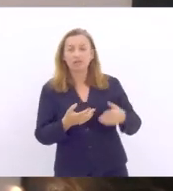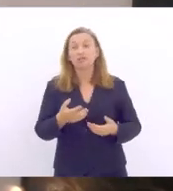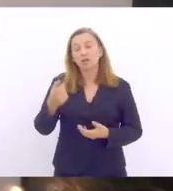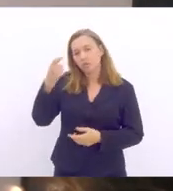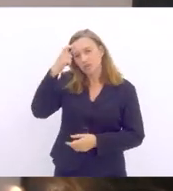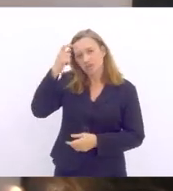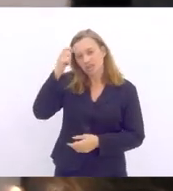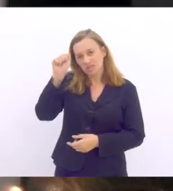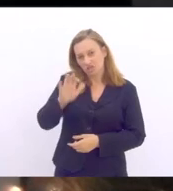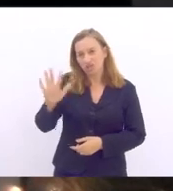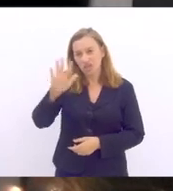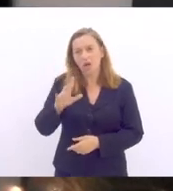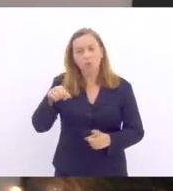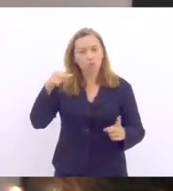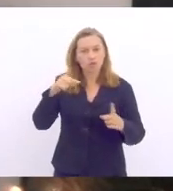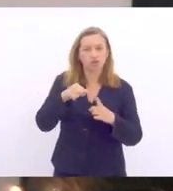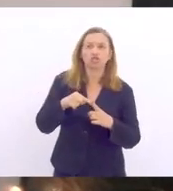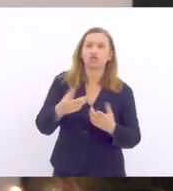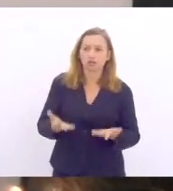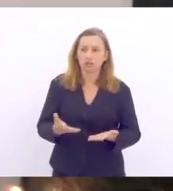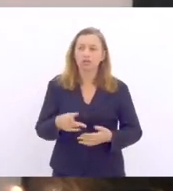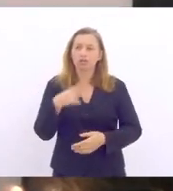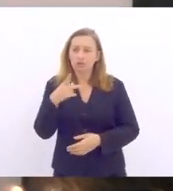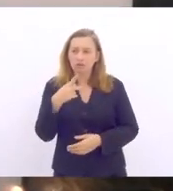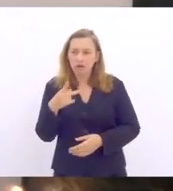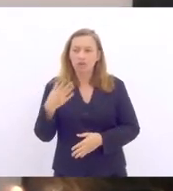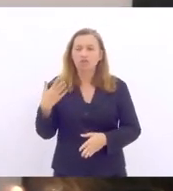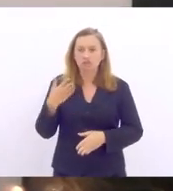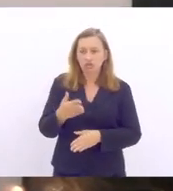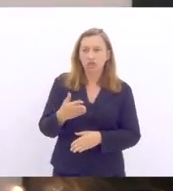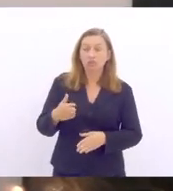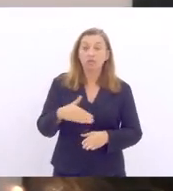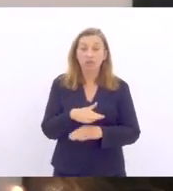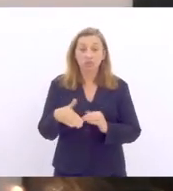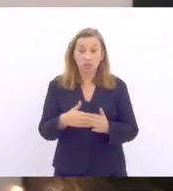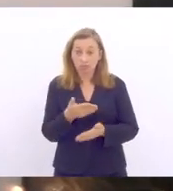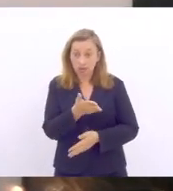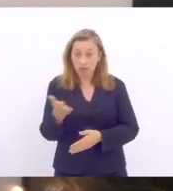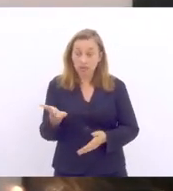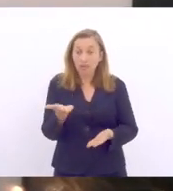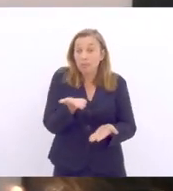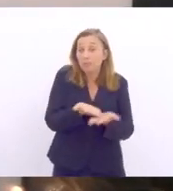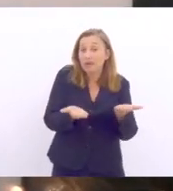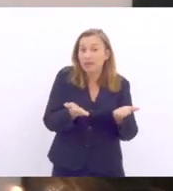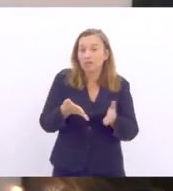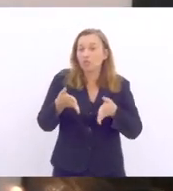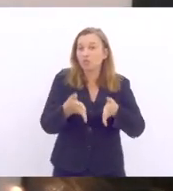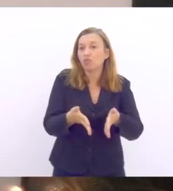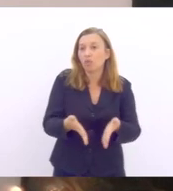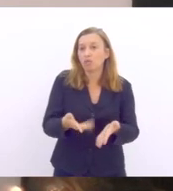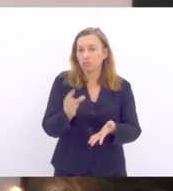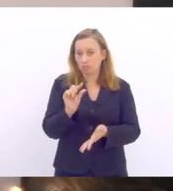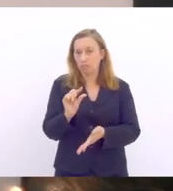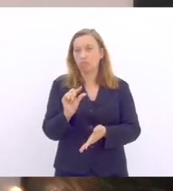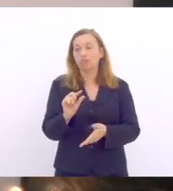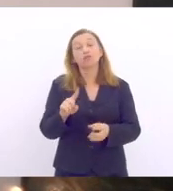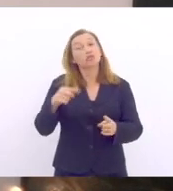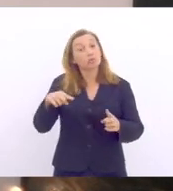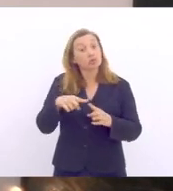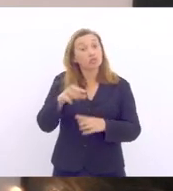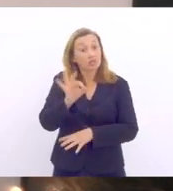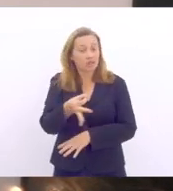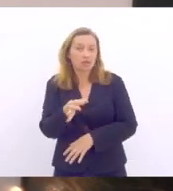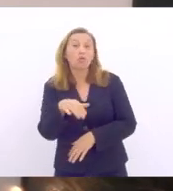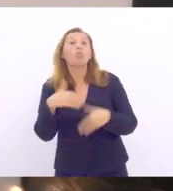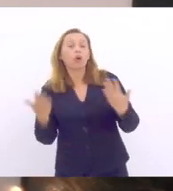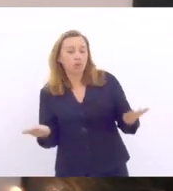consenso geral e objetivo. Né. Eu falo isso diretamente para as torcidas, porque a gente está perdendo um pouco o foco. A gente tem que ir direto no objetivo nosso. Qual é o